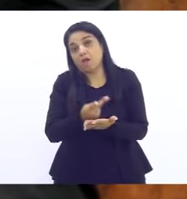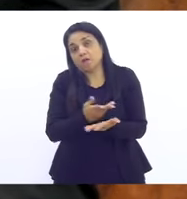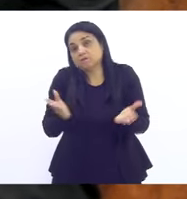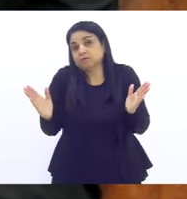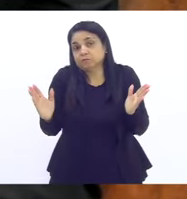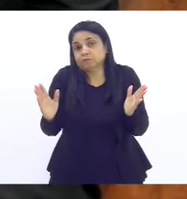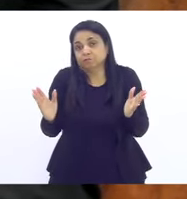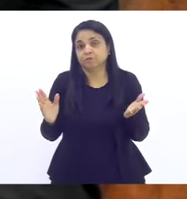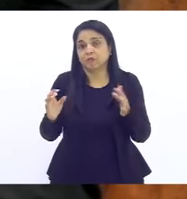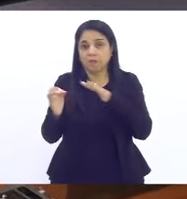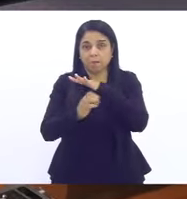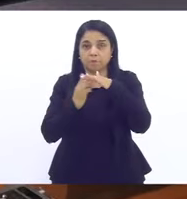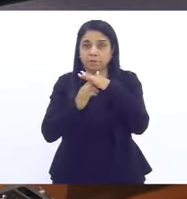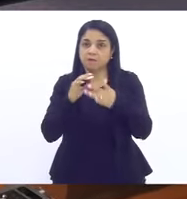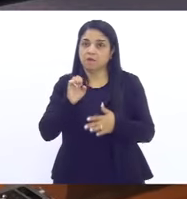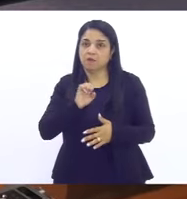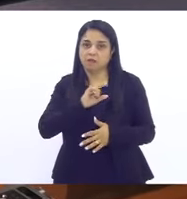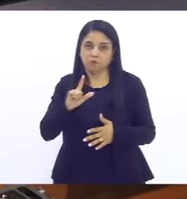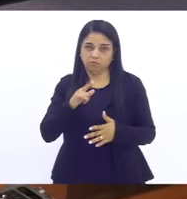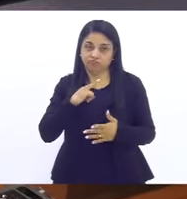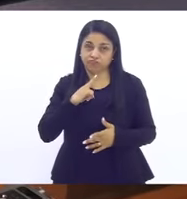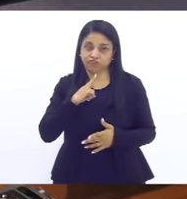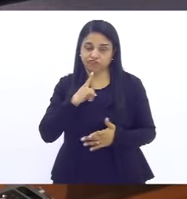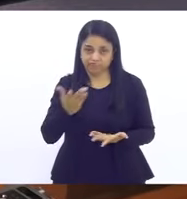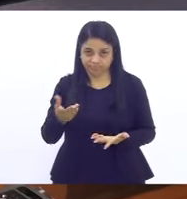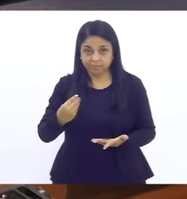errônea. Se existe realmente esse investimento.